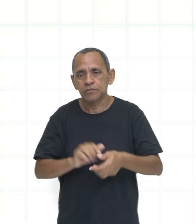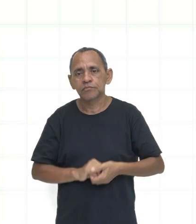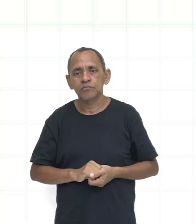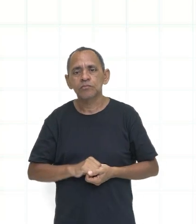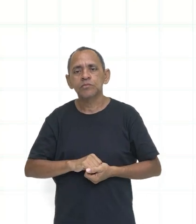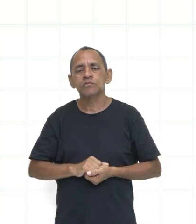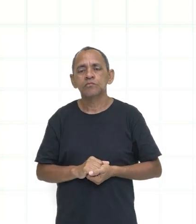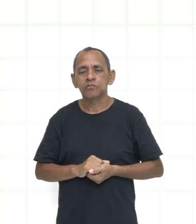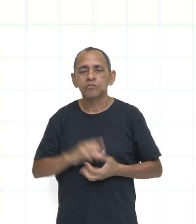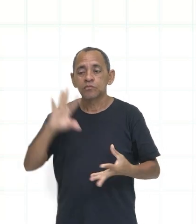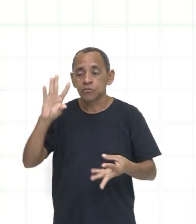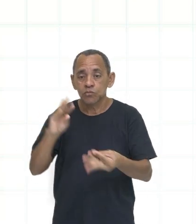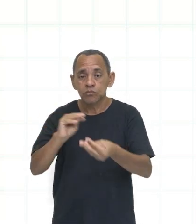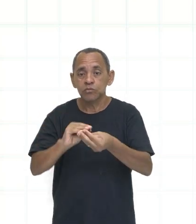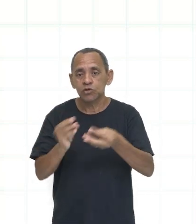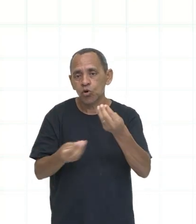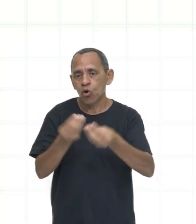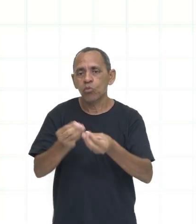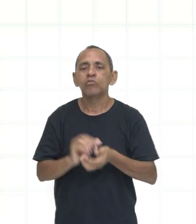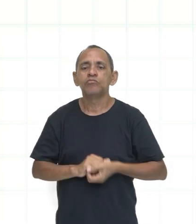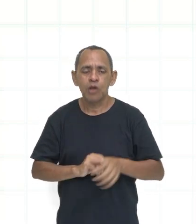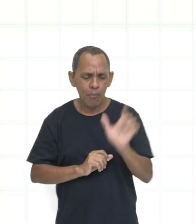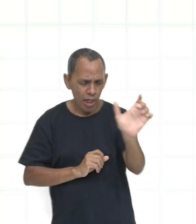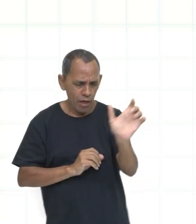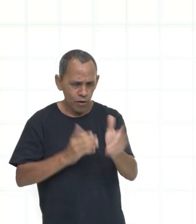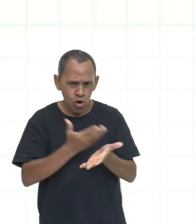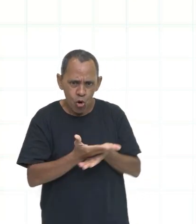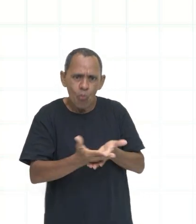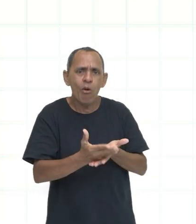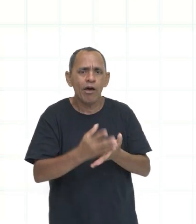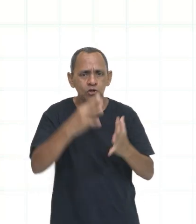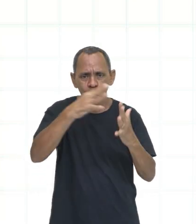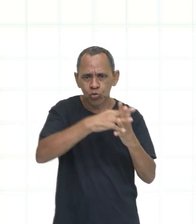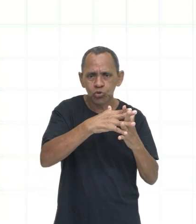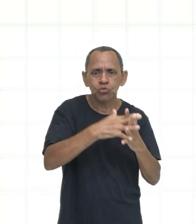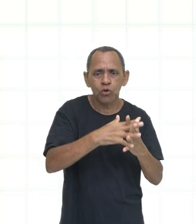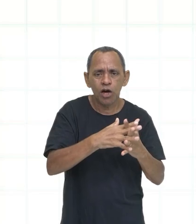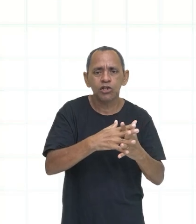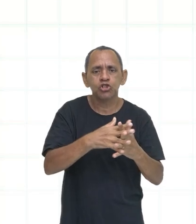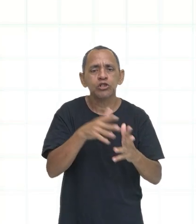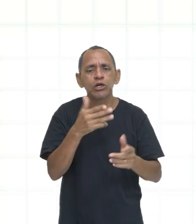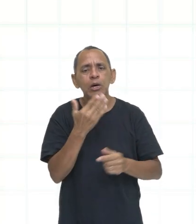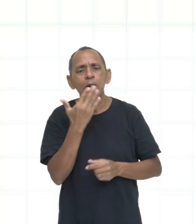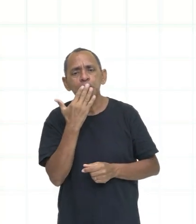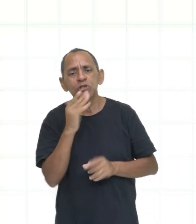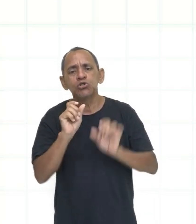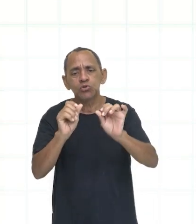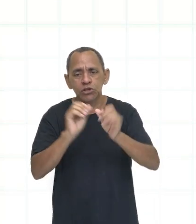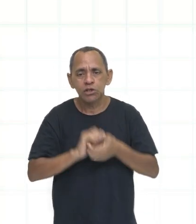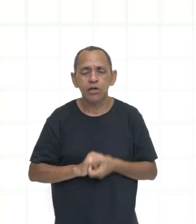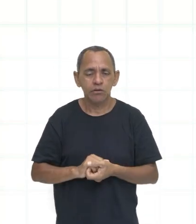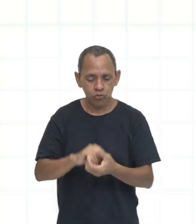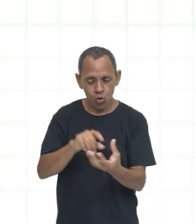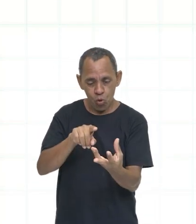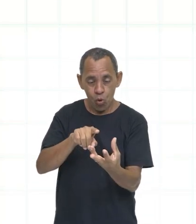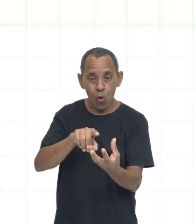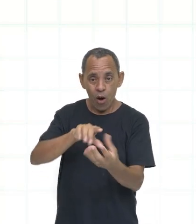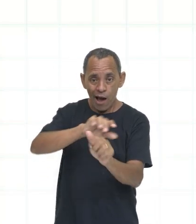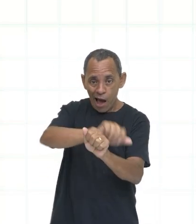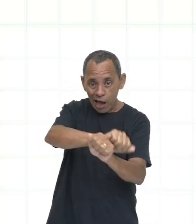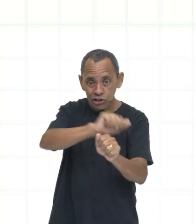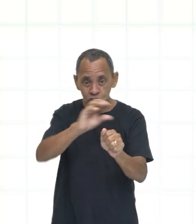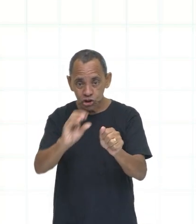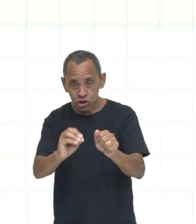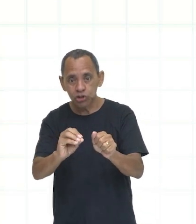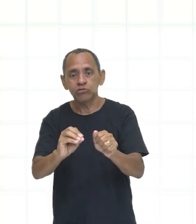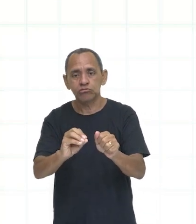palavra que começa com consoante vai exigir o artigo indefinido a. E as palavras que iniciam com vogal